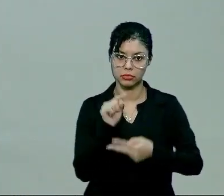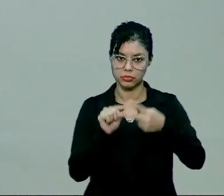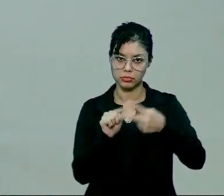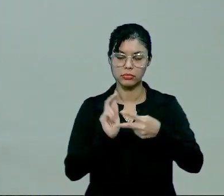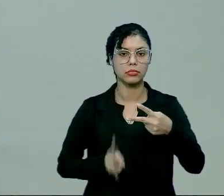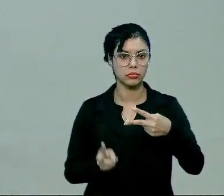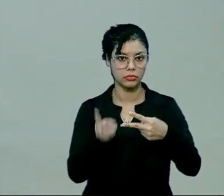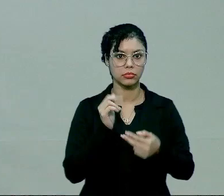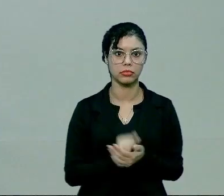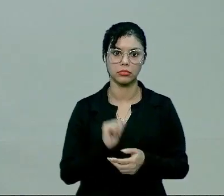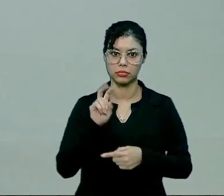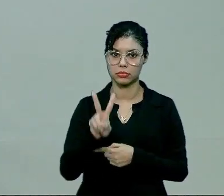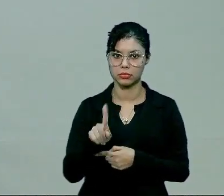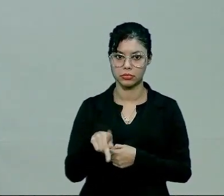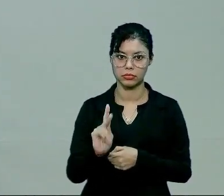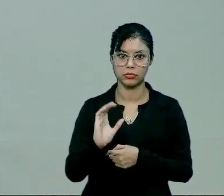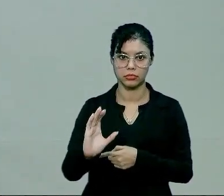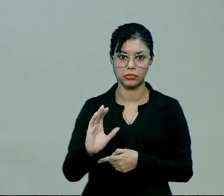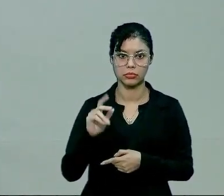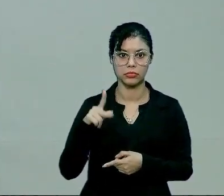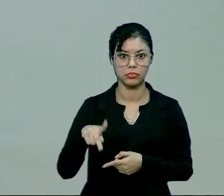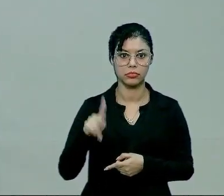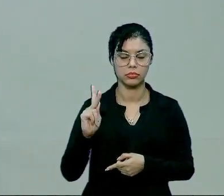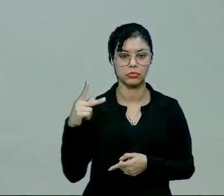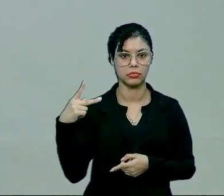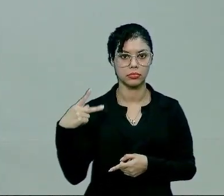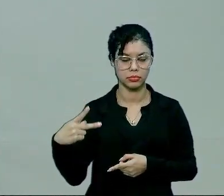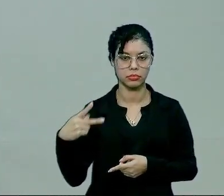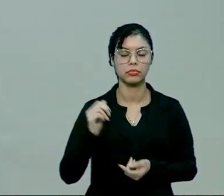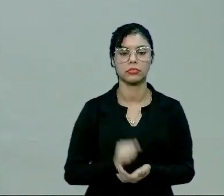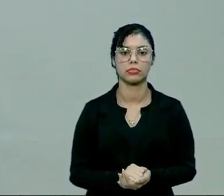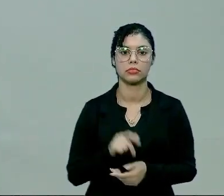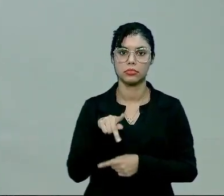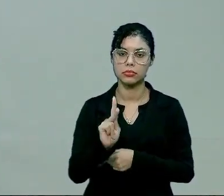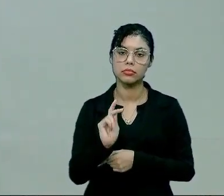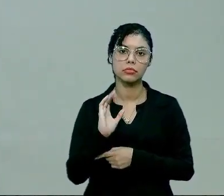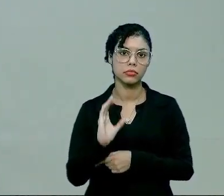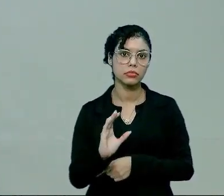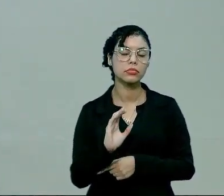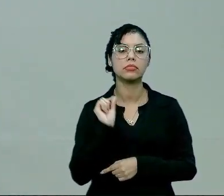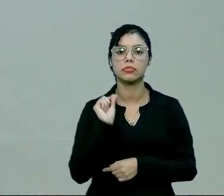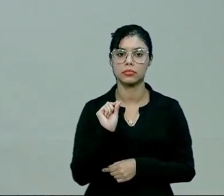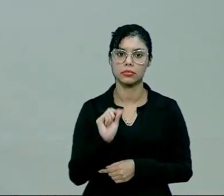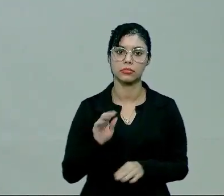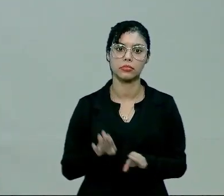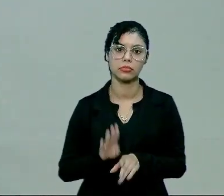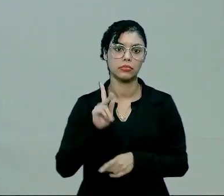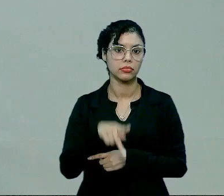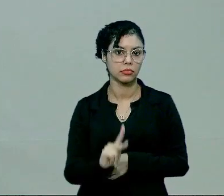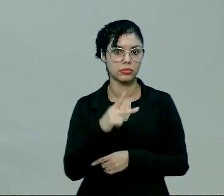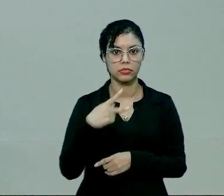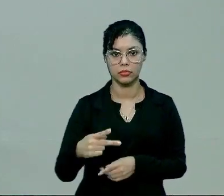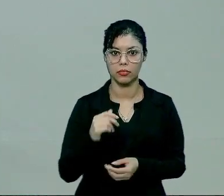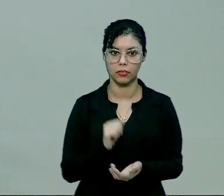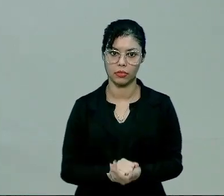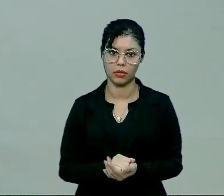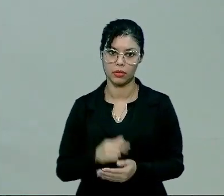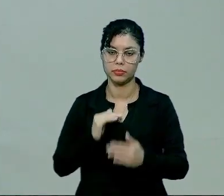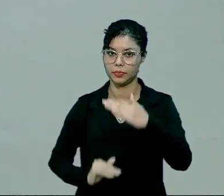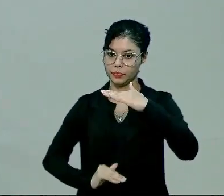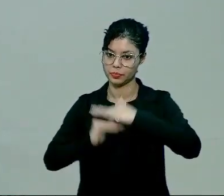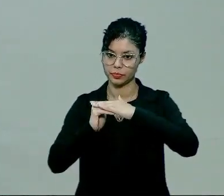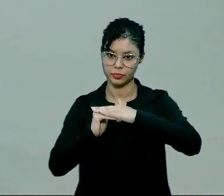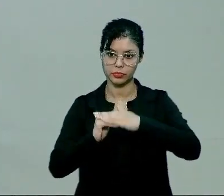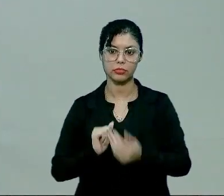duas constantes, que é Kc e Kp. Kc é constante de concentração e Kp é constante de